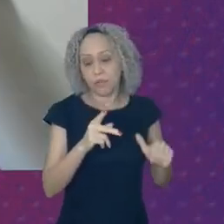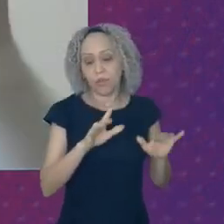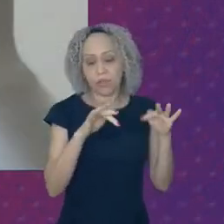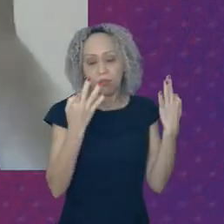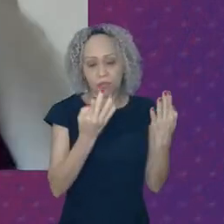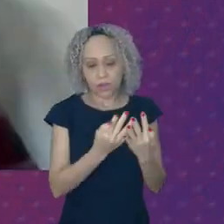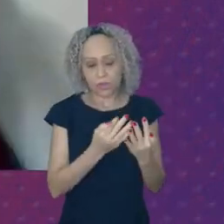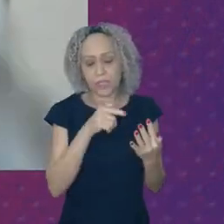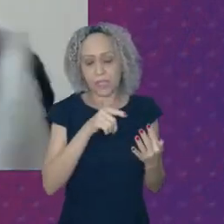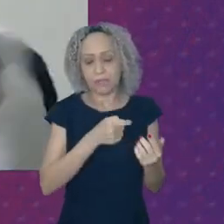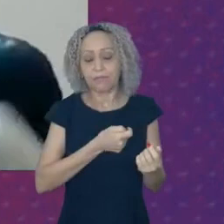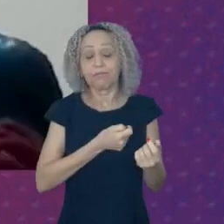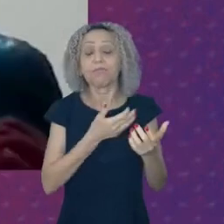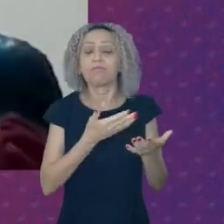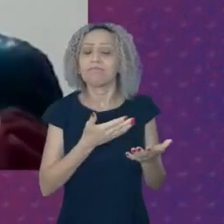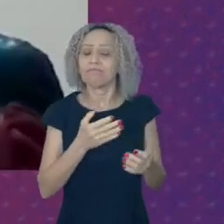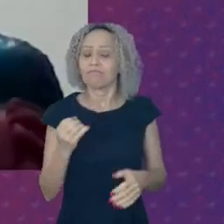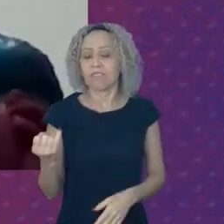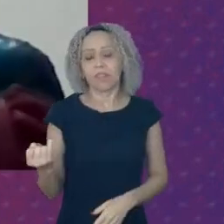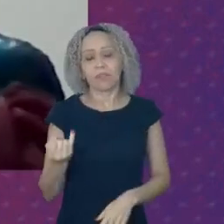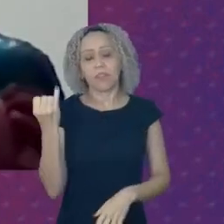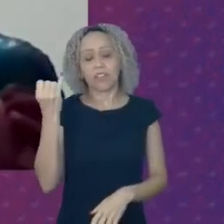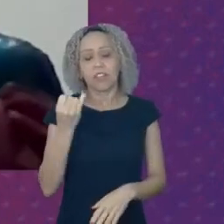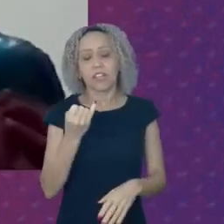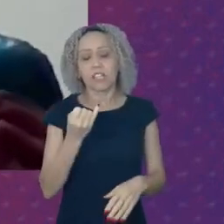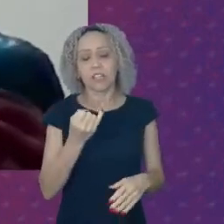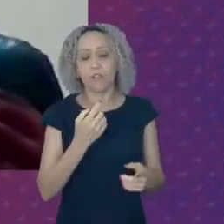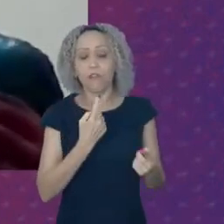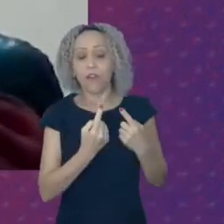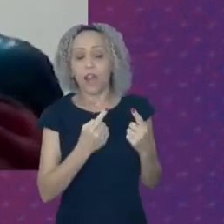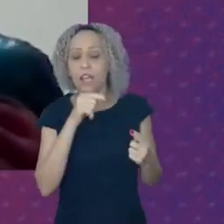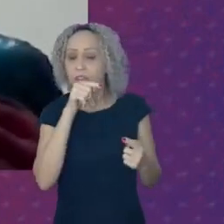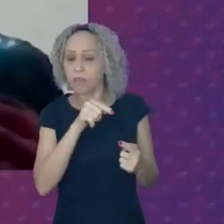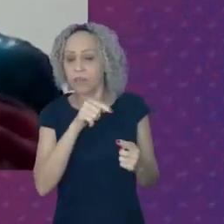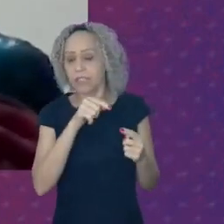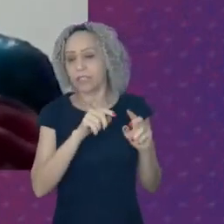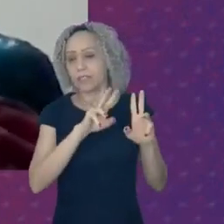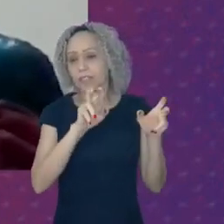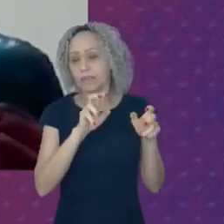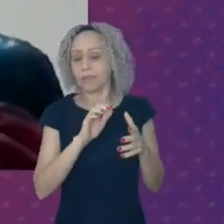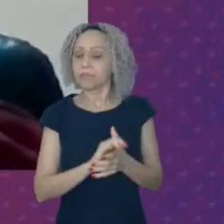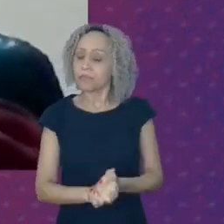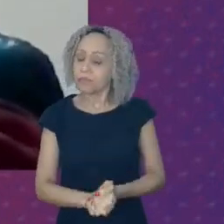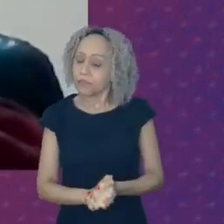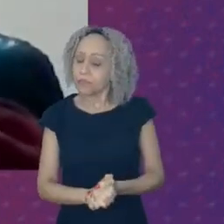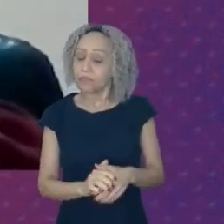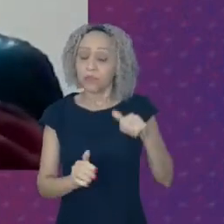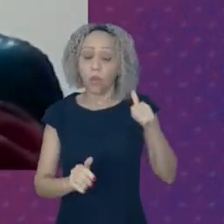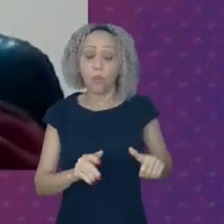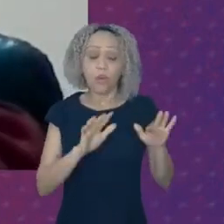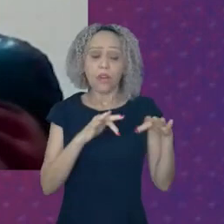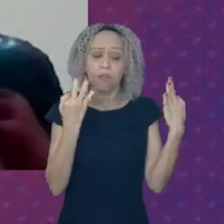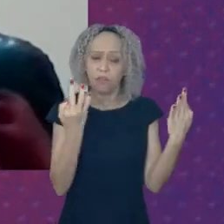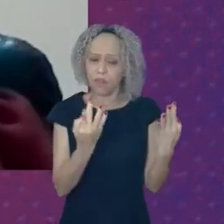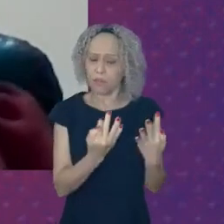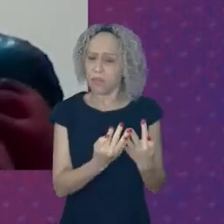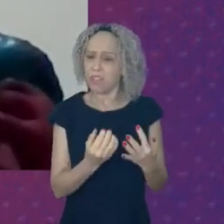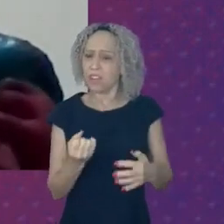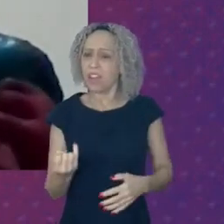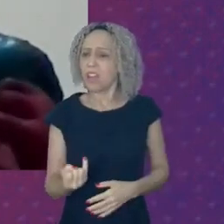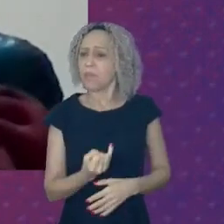que, ao trazer do programa Bolsa Família, é extremamente importante que inicialmente a gente traga um pouco